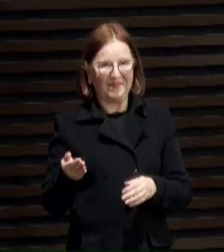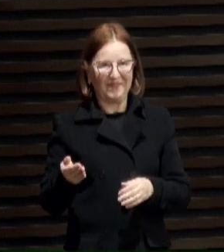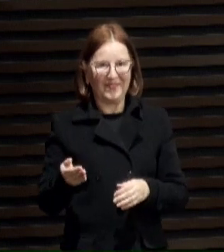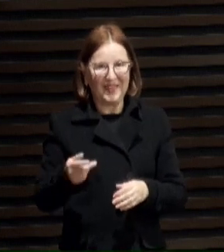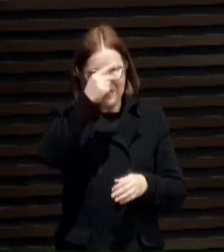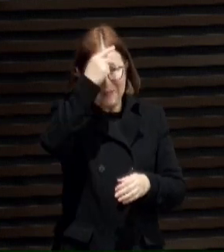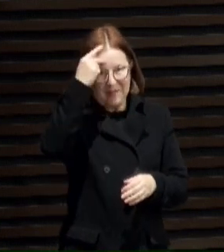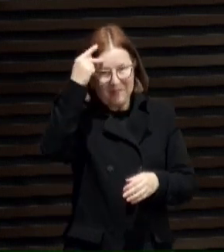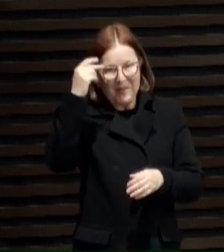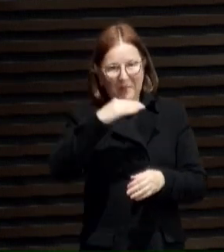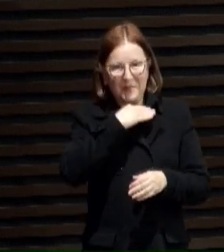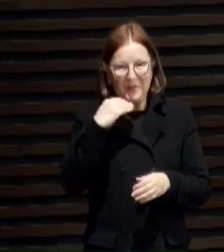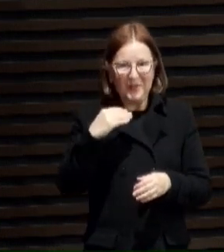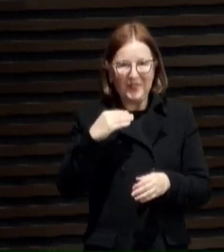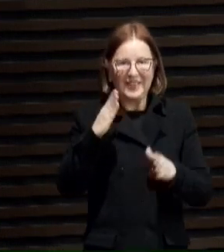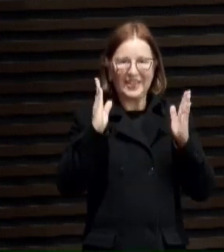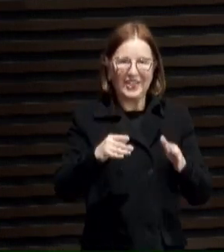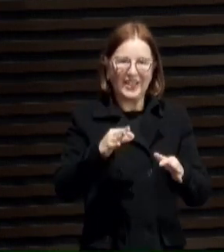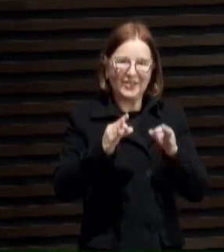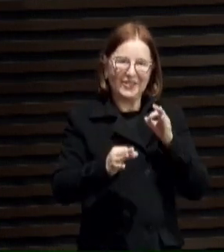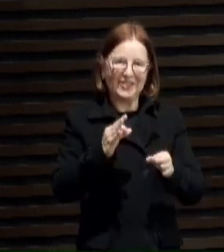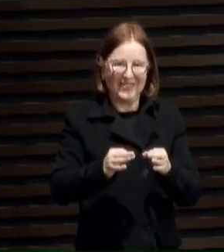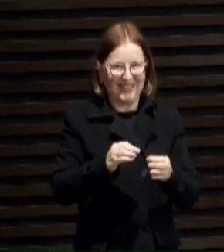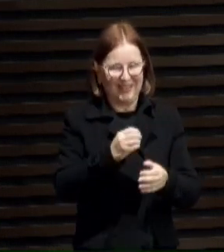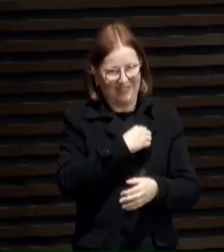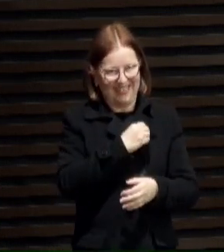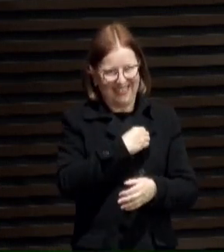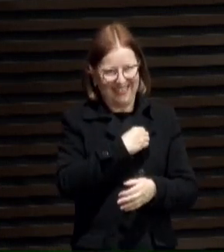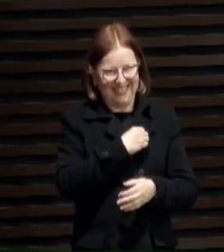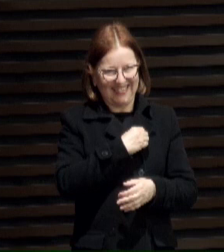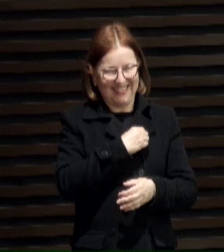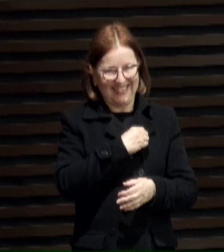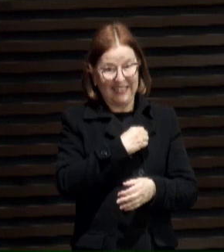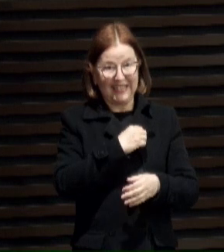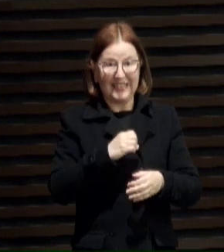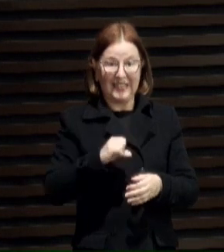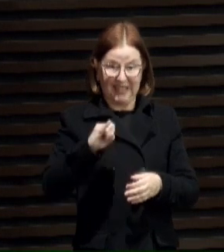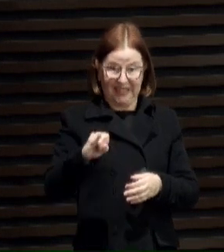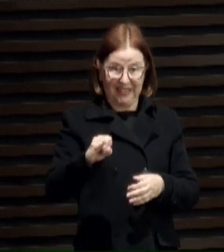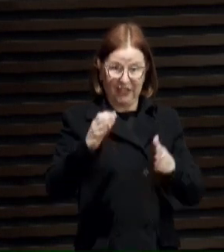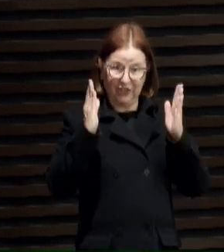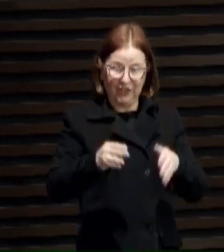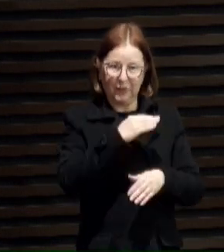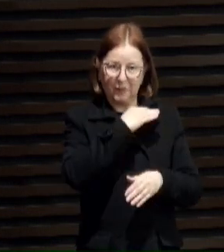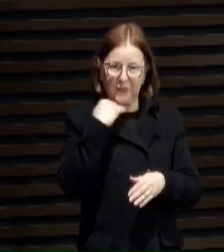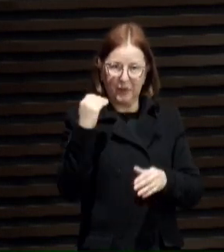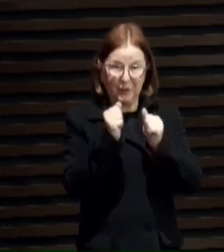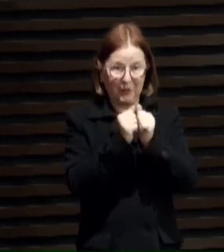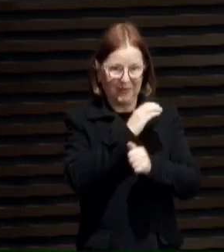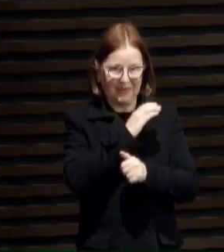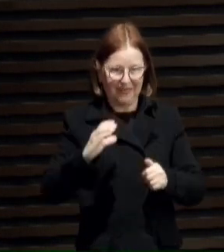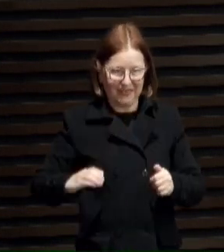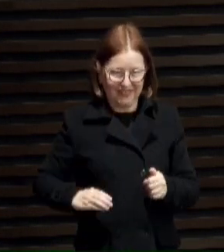quem morreu está justificado do pecado. Ora, se já morremos com